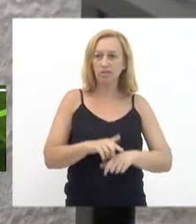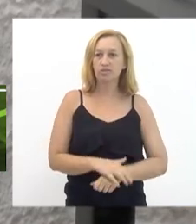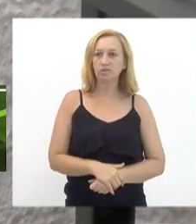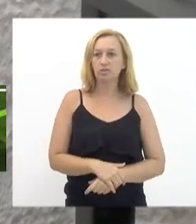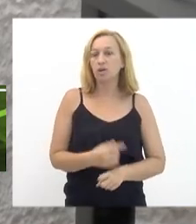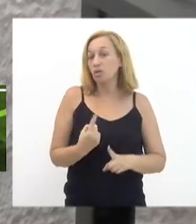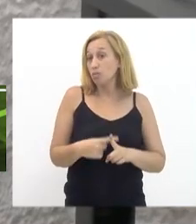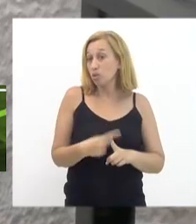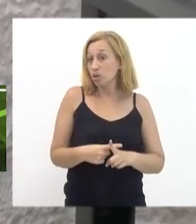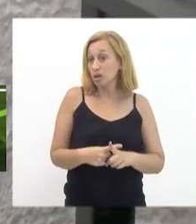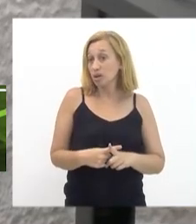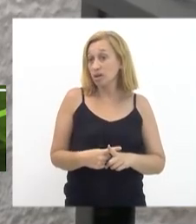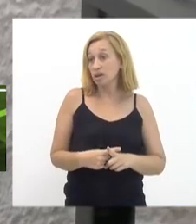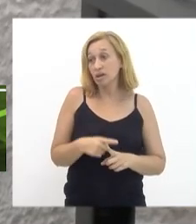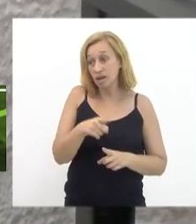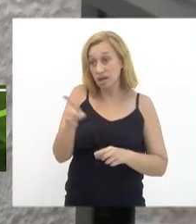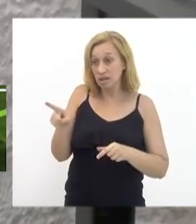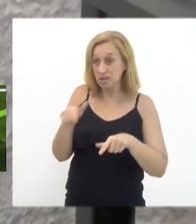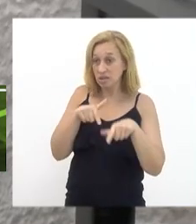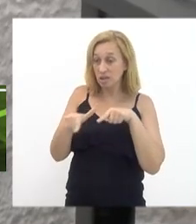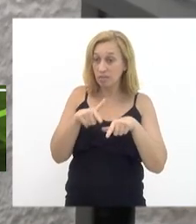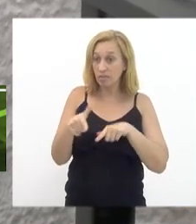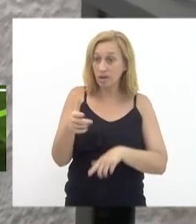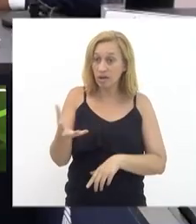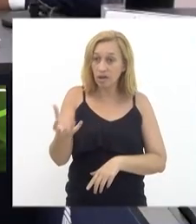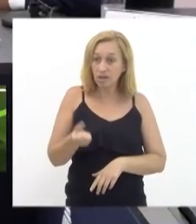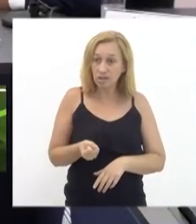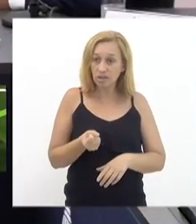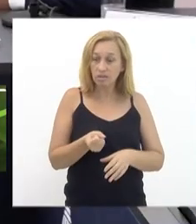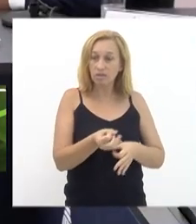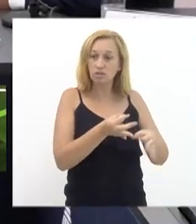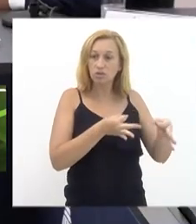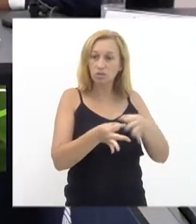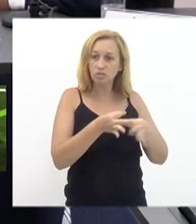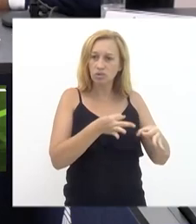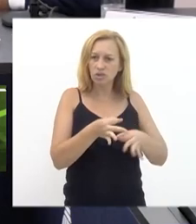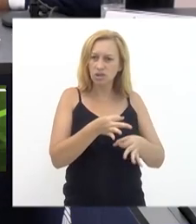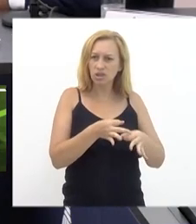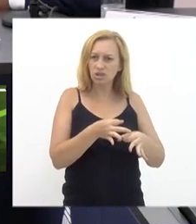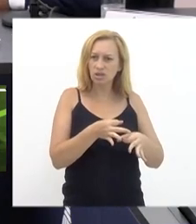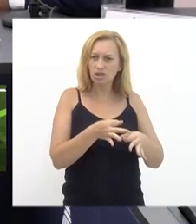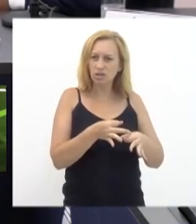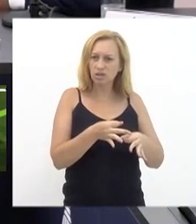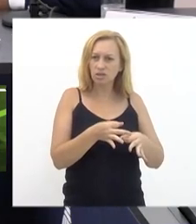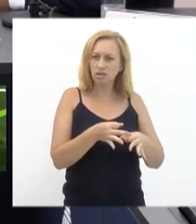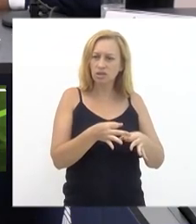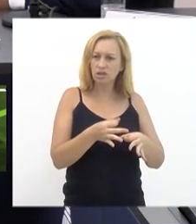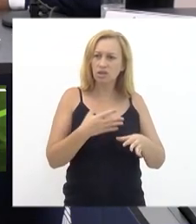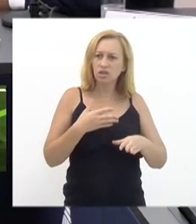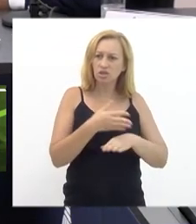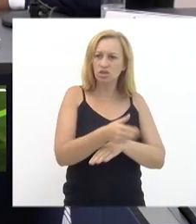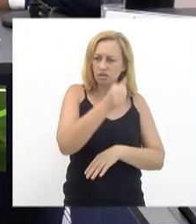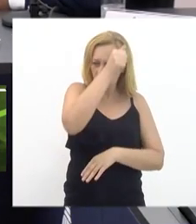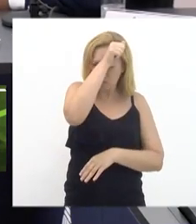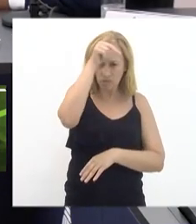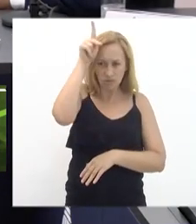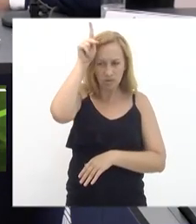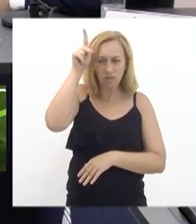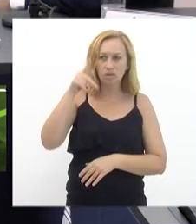porque eles trabalham recebendo esses projetos que vem de das prefeituras